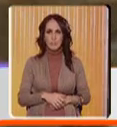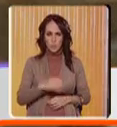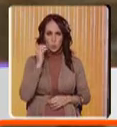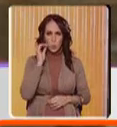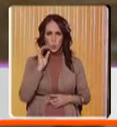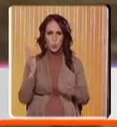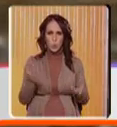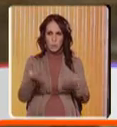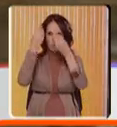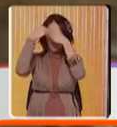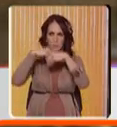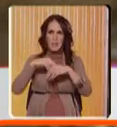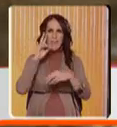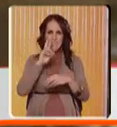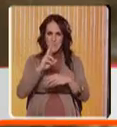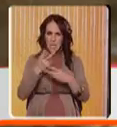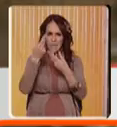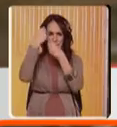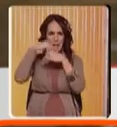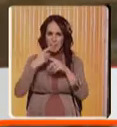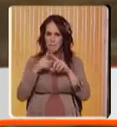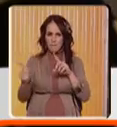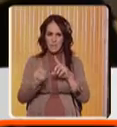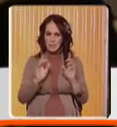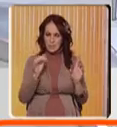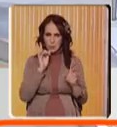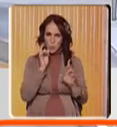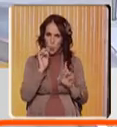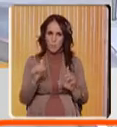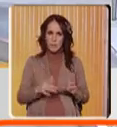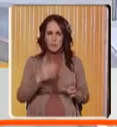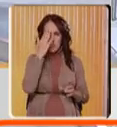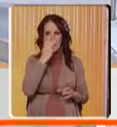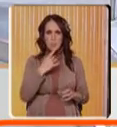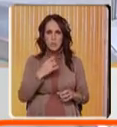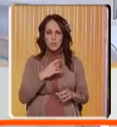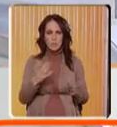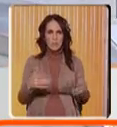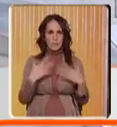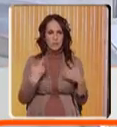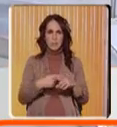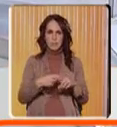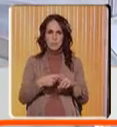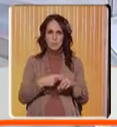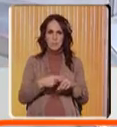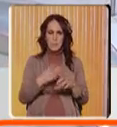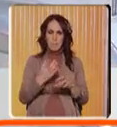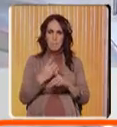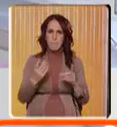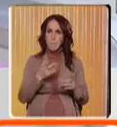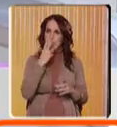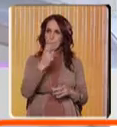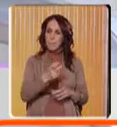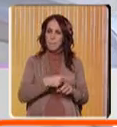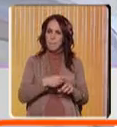como transportam para o cérebro deve ser diferente. É, acho que sim. Eu acho esta questão verdadeiramente muito interessante. É muito interessante. E as